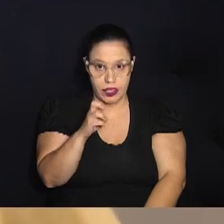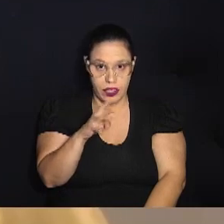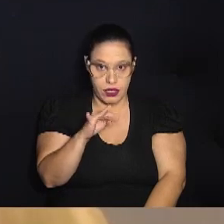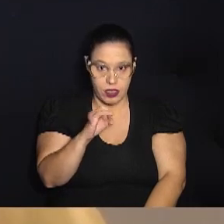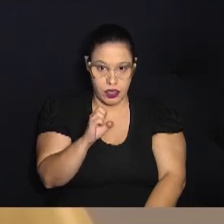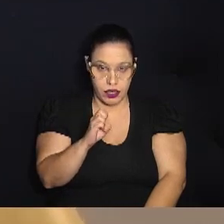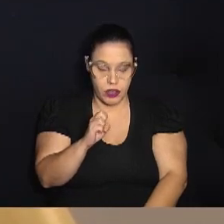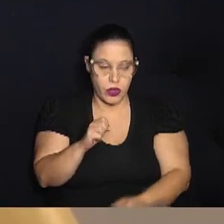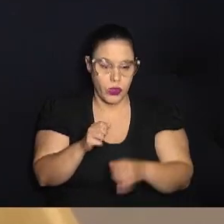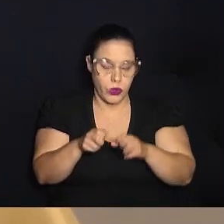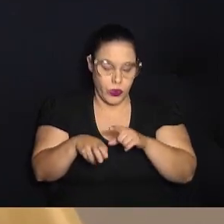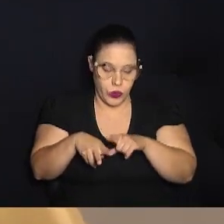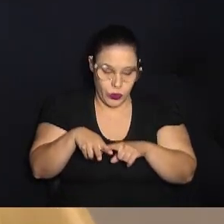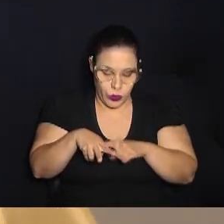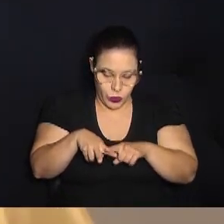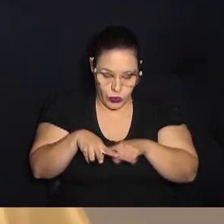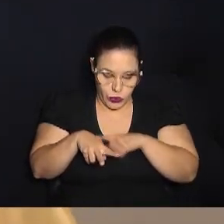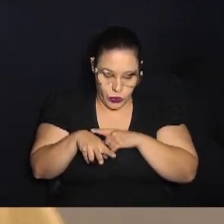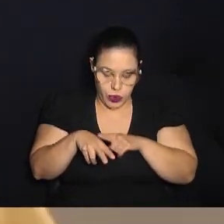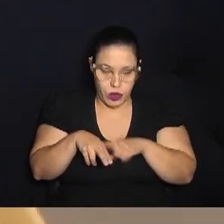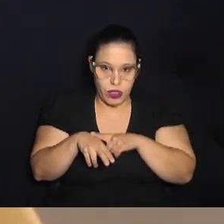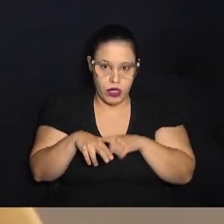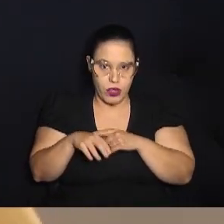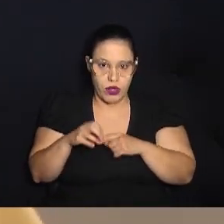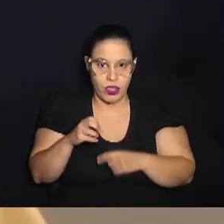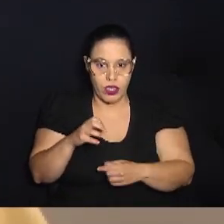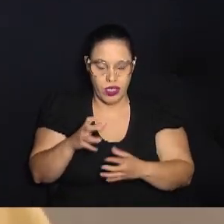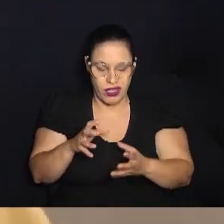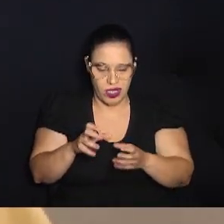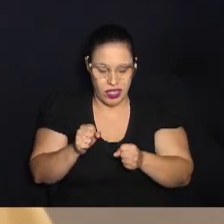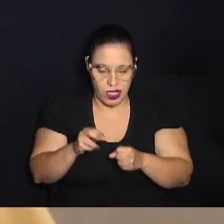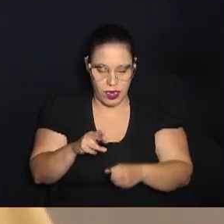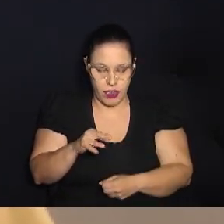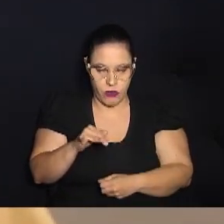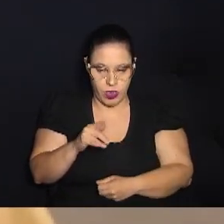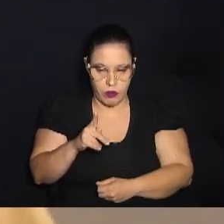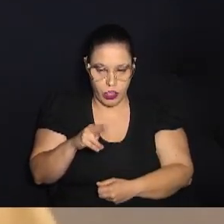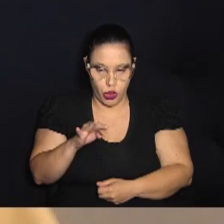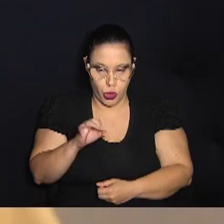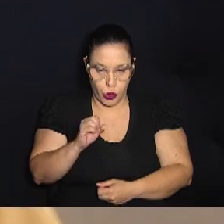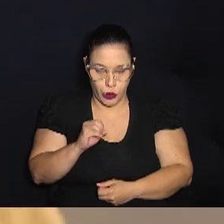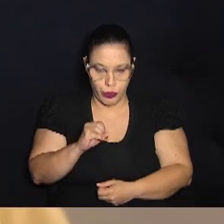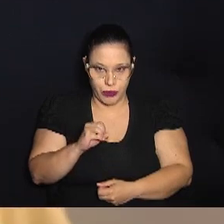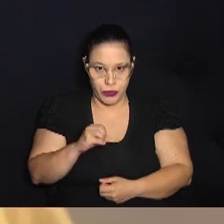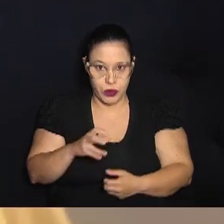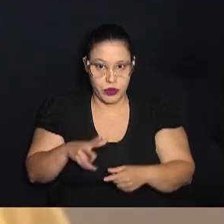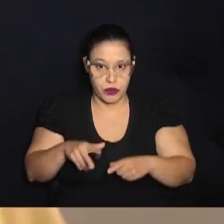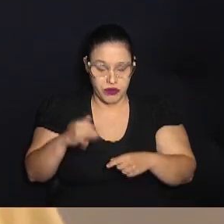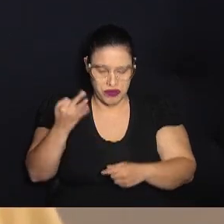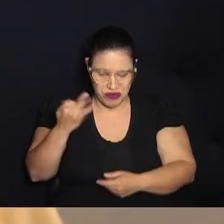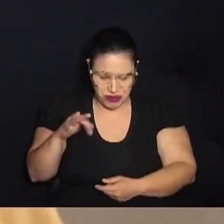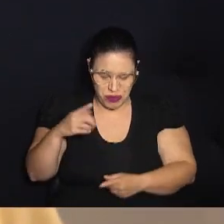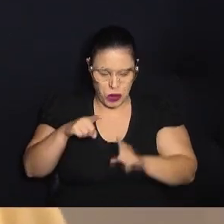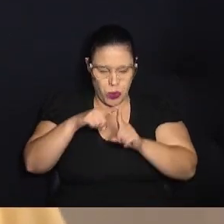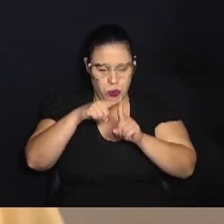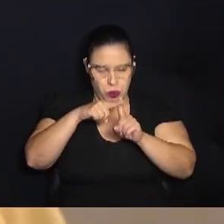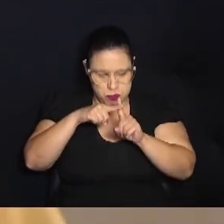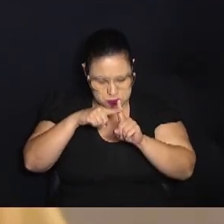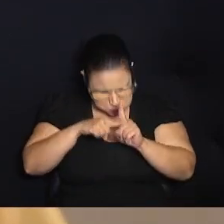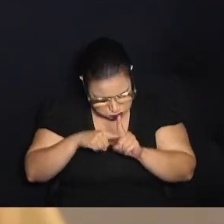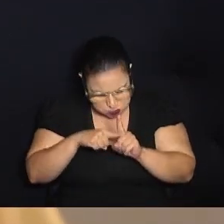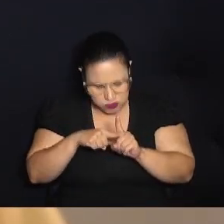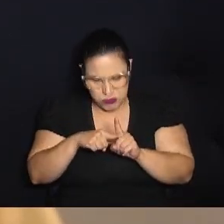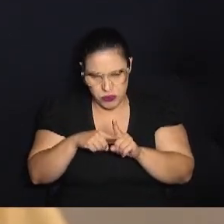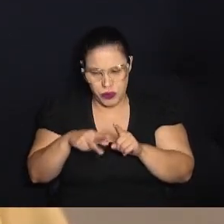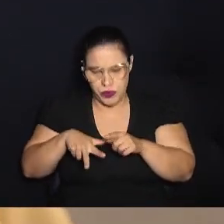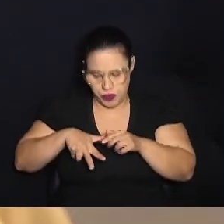um componente de desgaste, mas tem um componente inflamatório, que se intensifica muito com as baixas temperaturas.